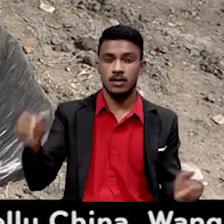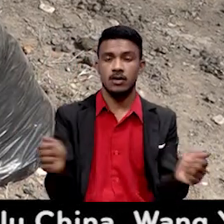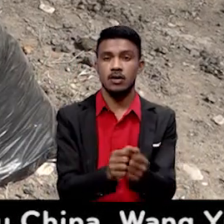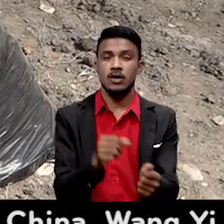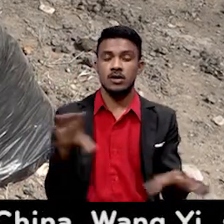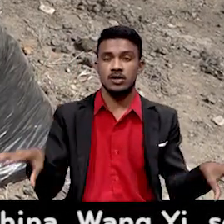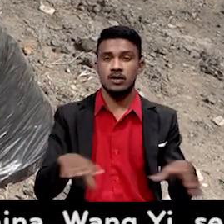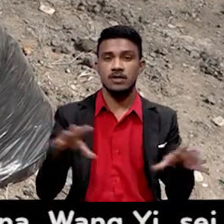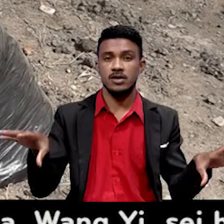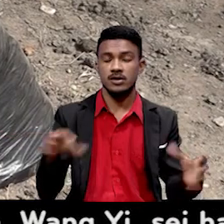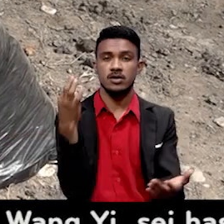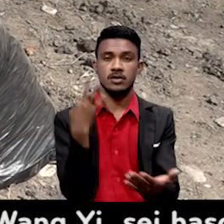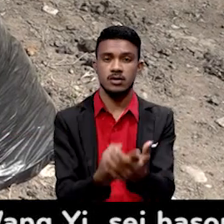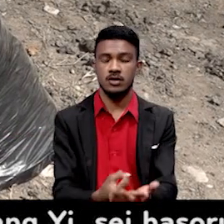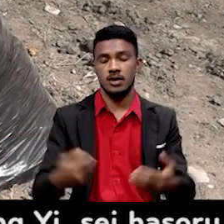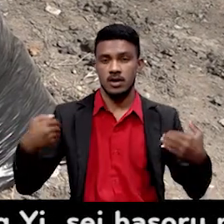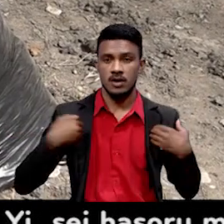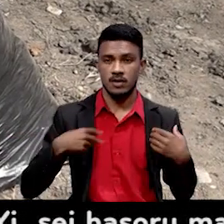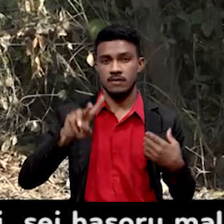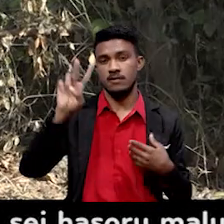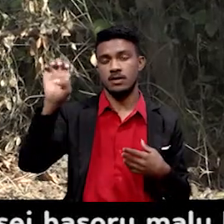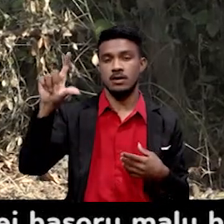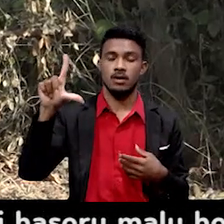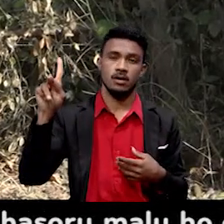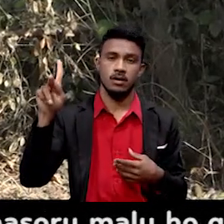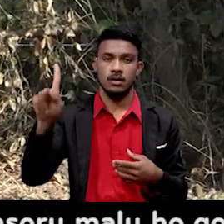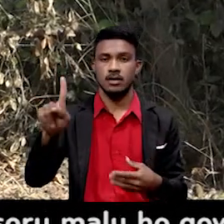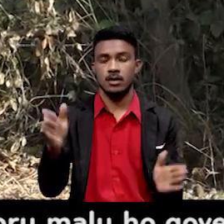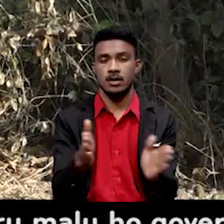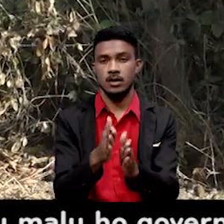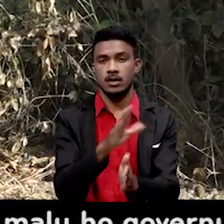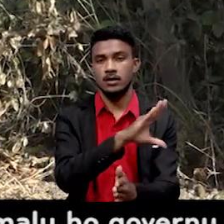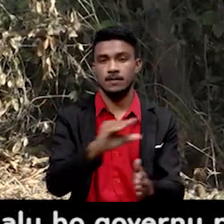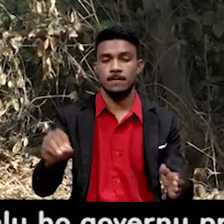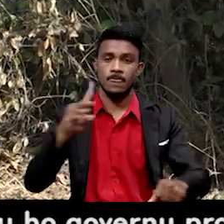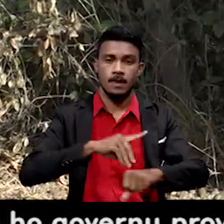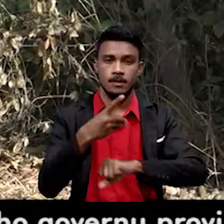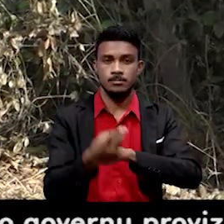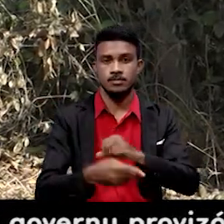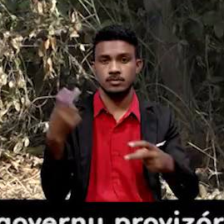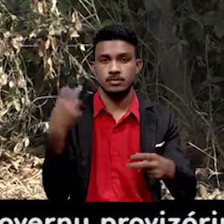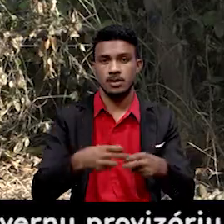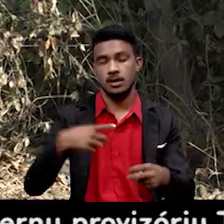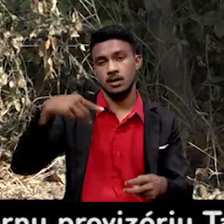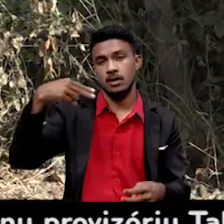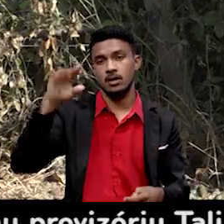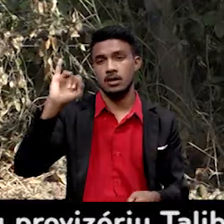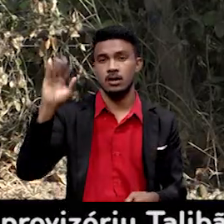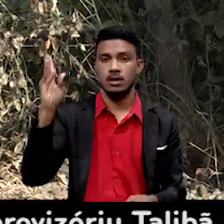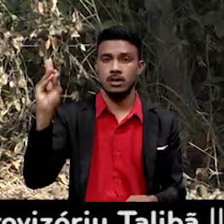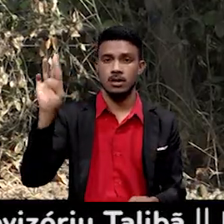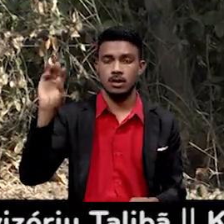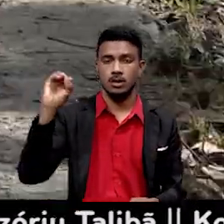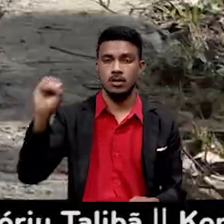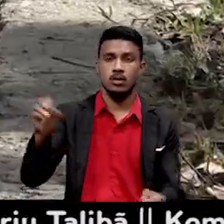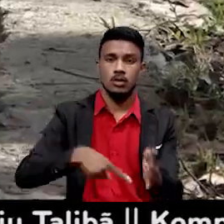gestão durante acontecimento Well Kig. Estabelece abut ou rum ba incidente influxão hidrocarboneto balu nebe sulin liu